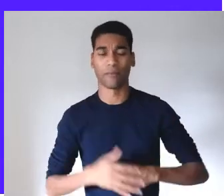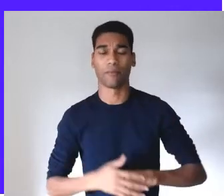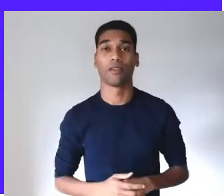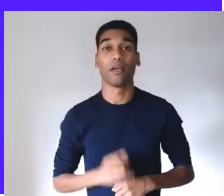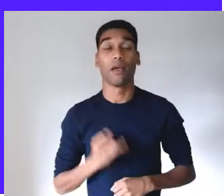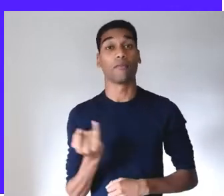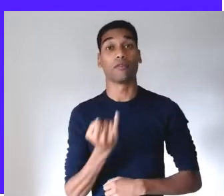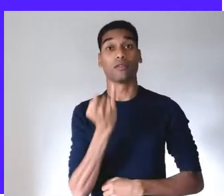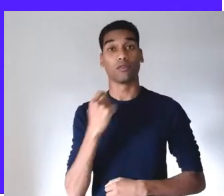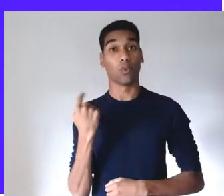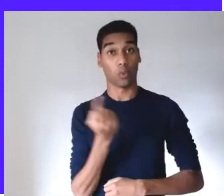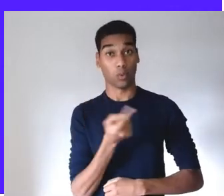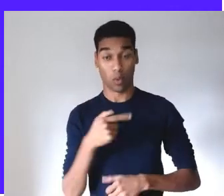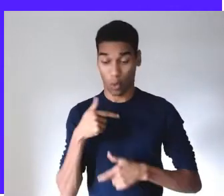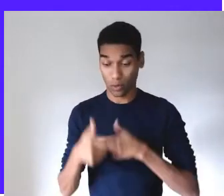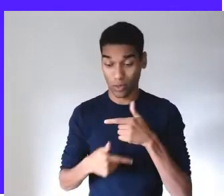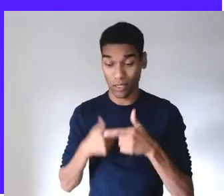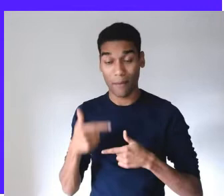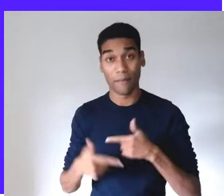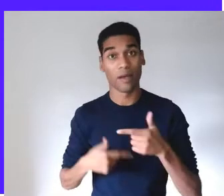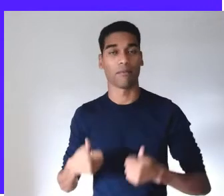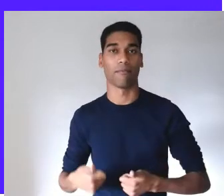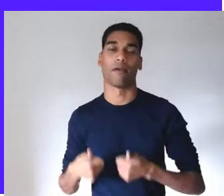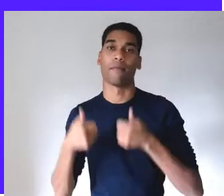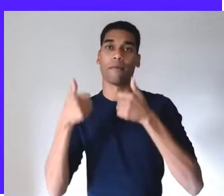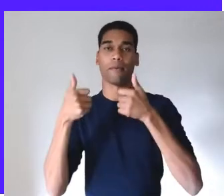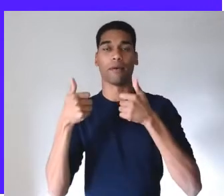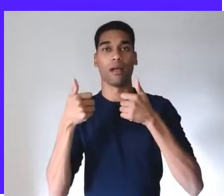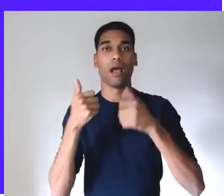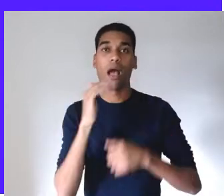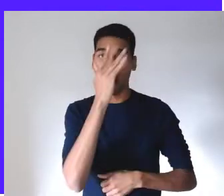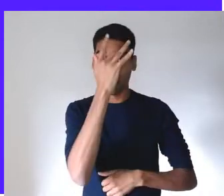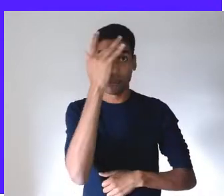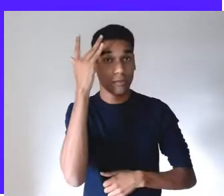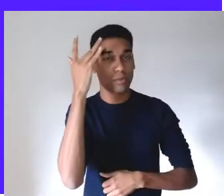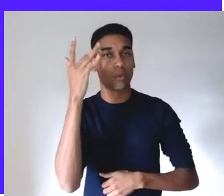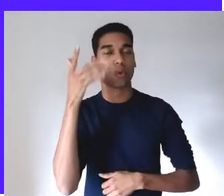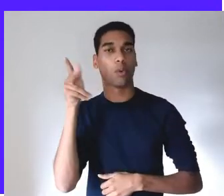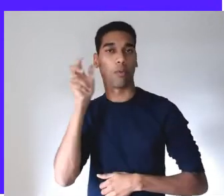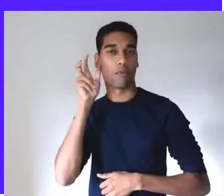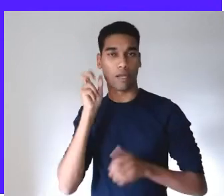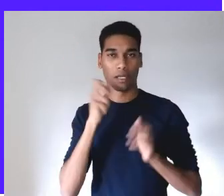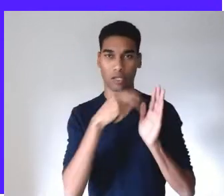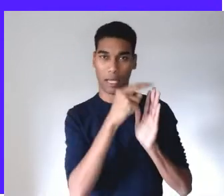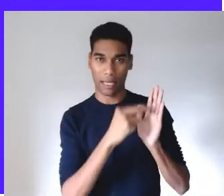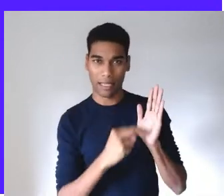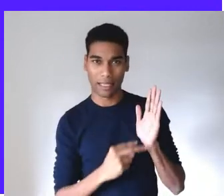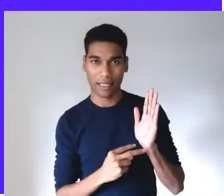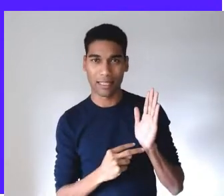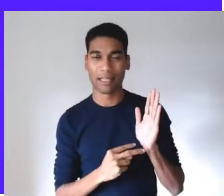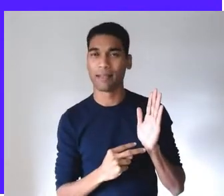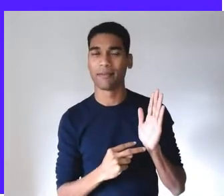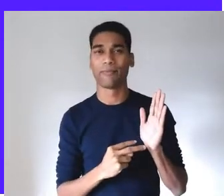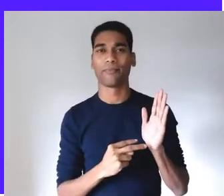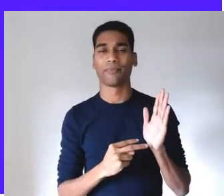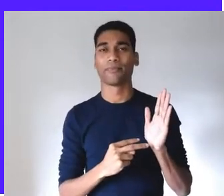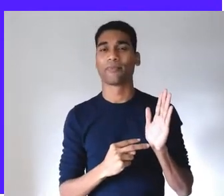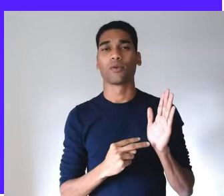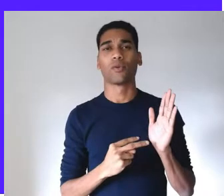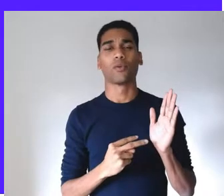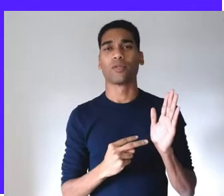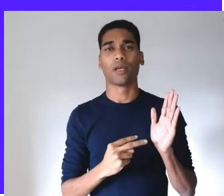gente despertar nos leitores, nos ouvintes, né, nos telespectadores, um interesse